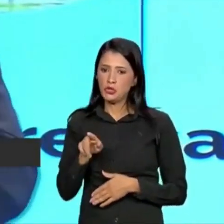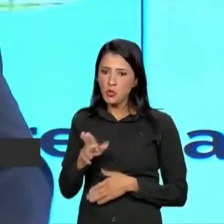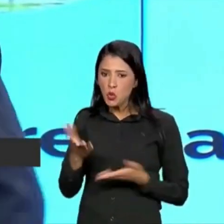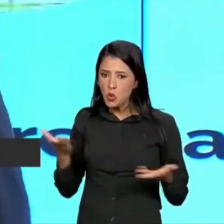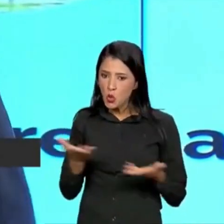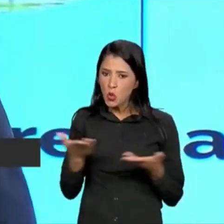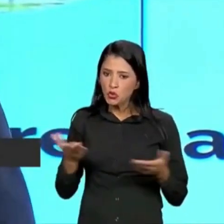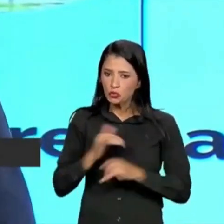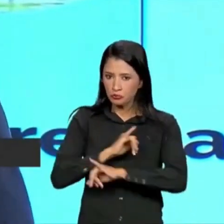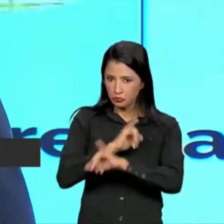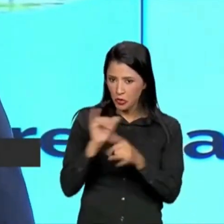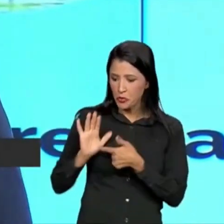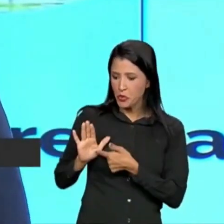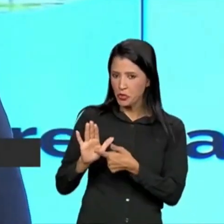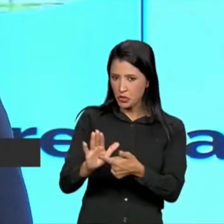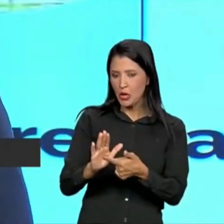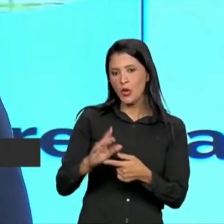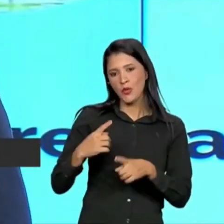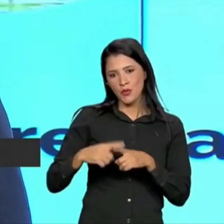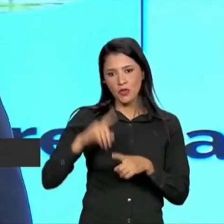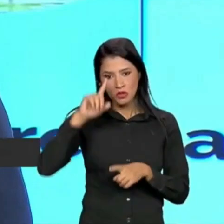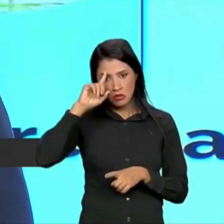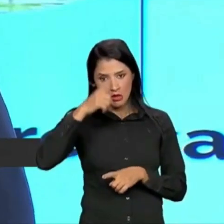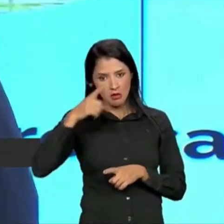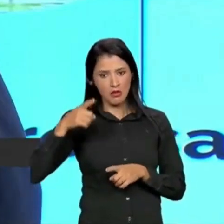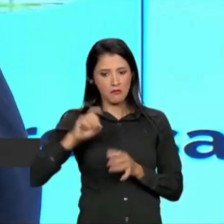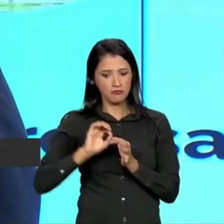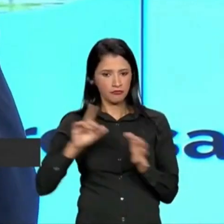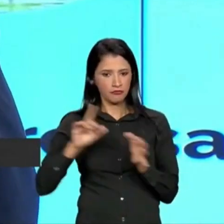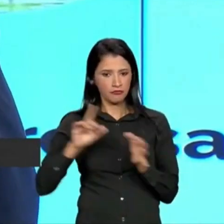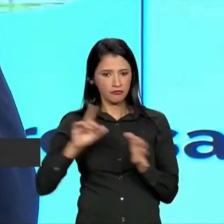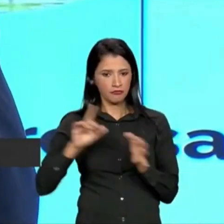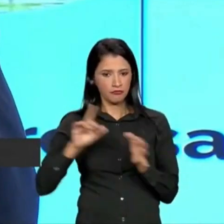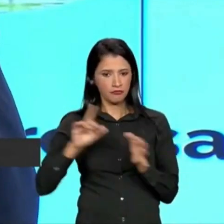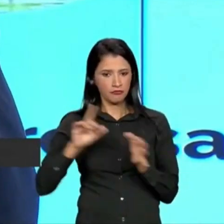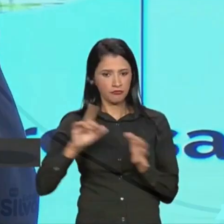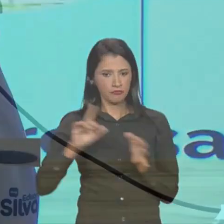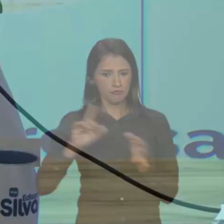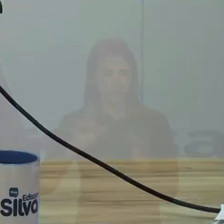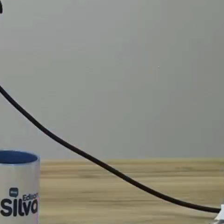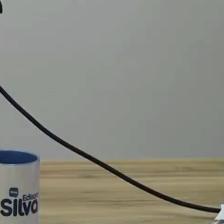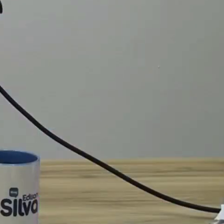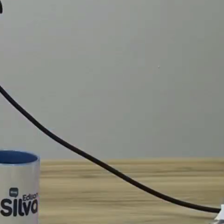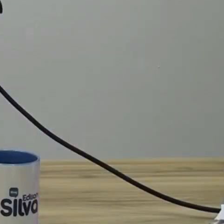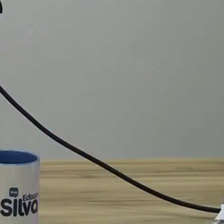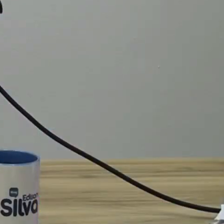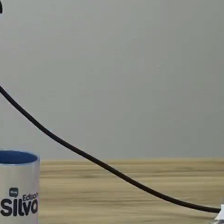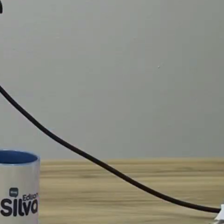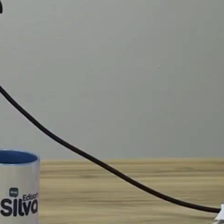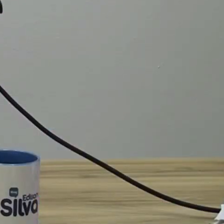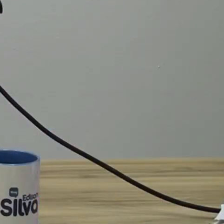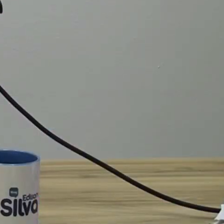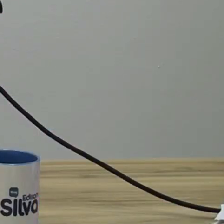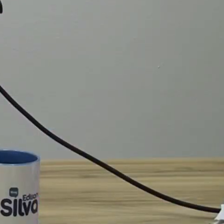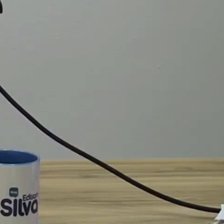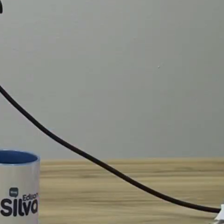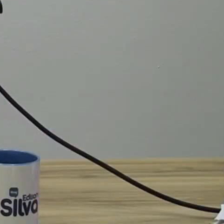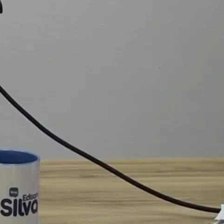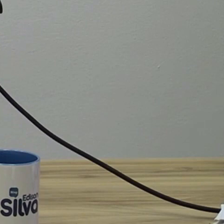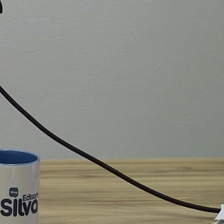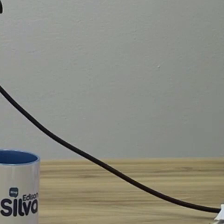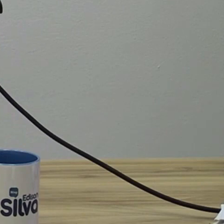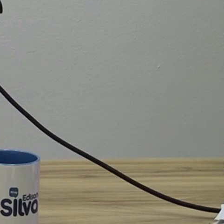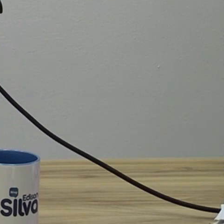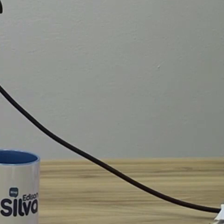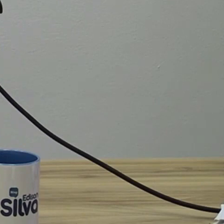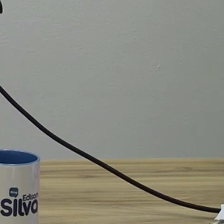transparência, em razão da decisão da CGU. Muito bem. Agora é o momento